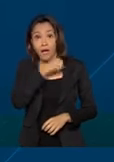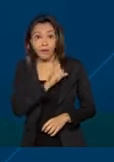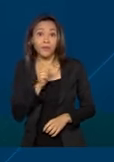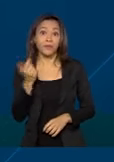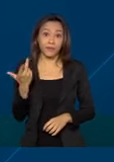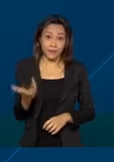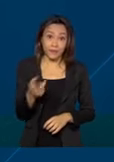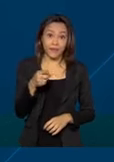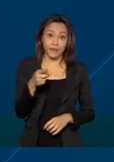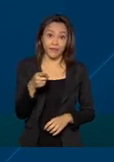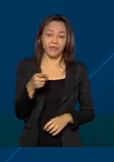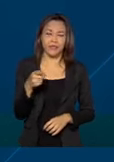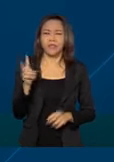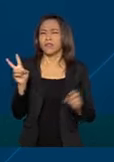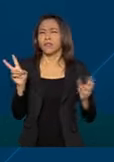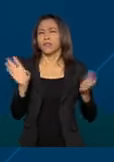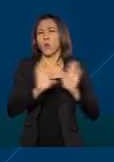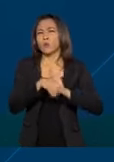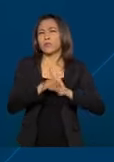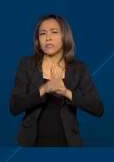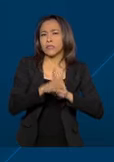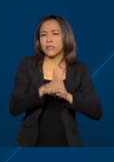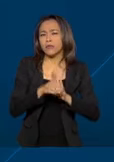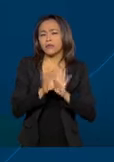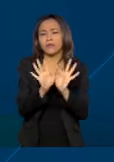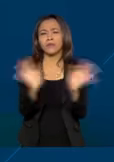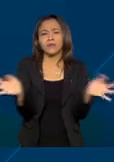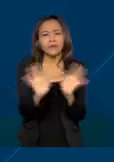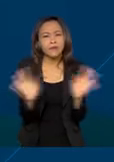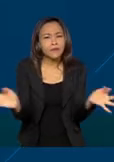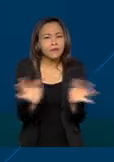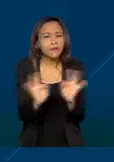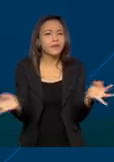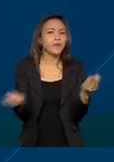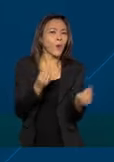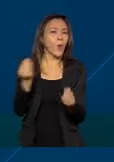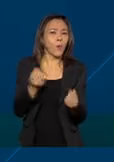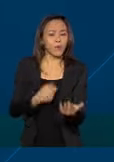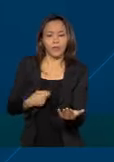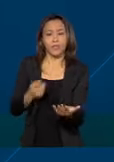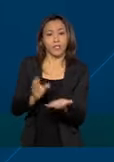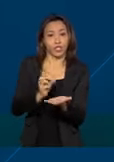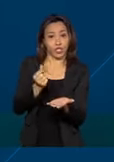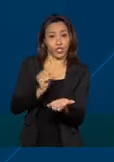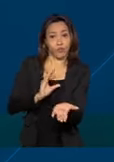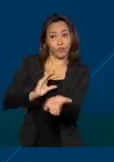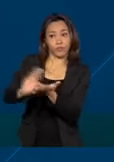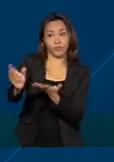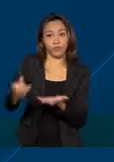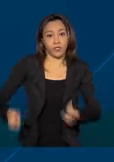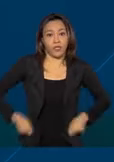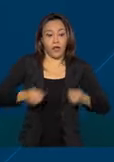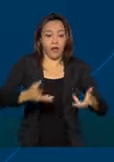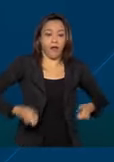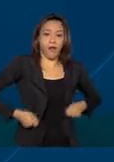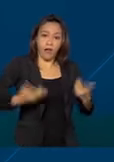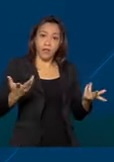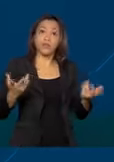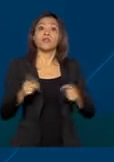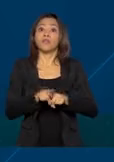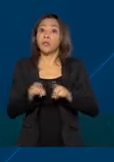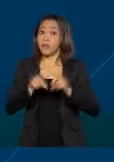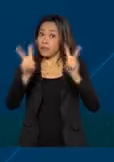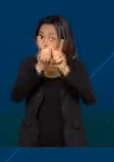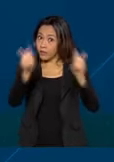rápida, desde conceitos mais básicos, né, como receita e despesa, a conceitos mais avançados, né,